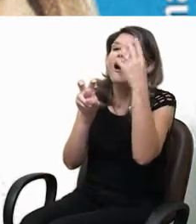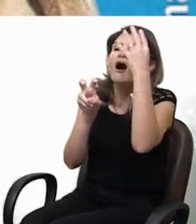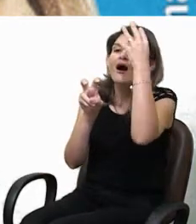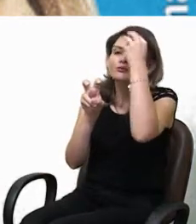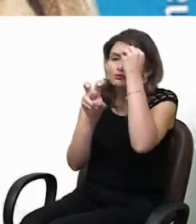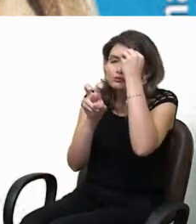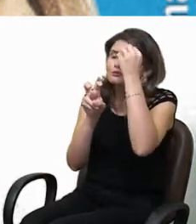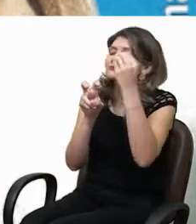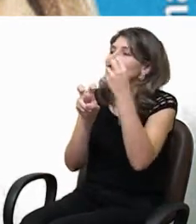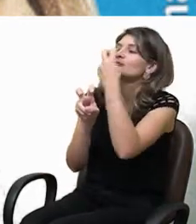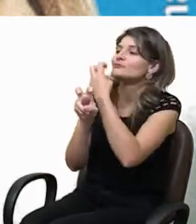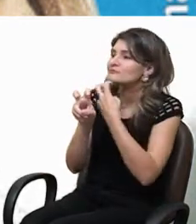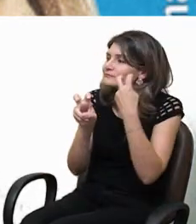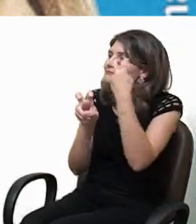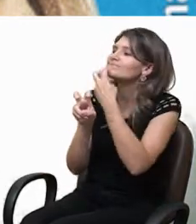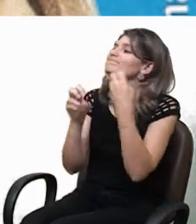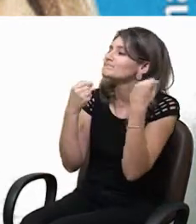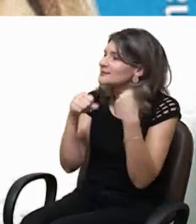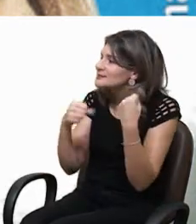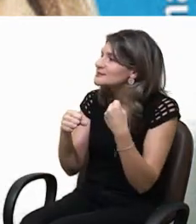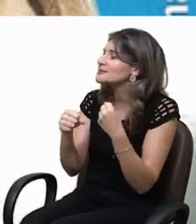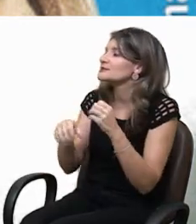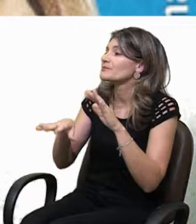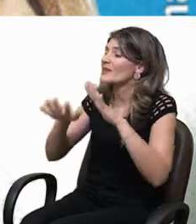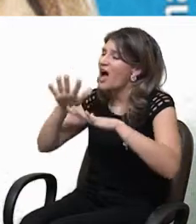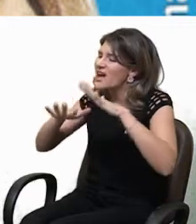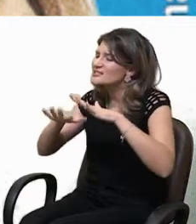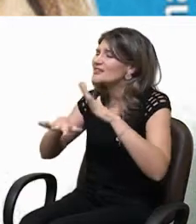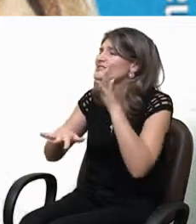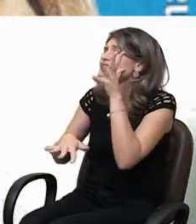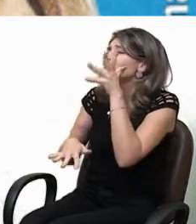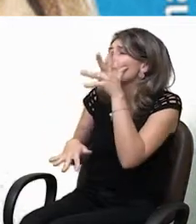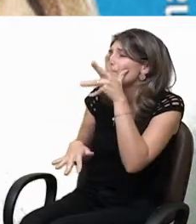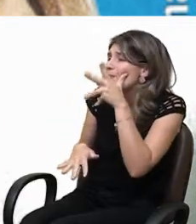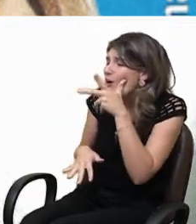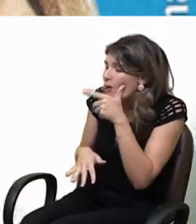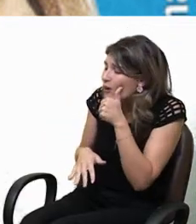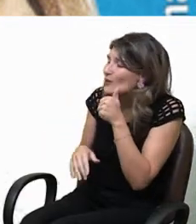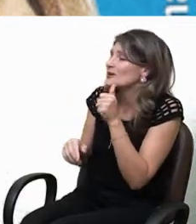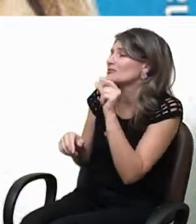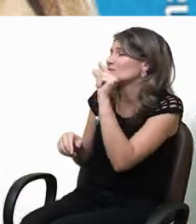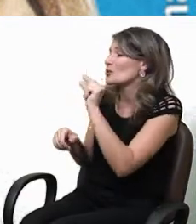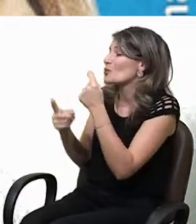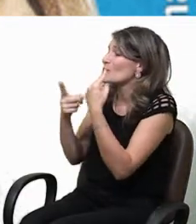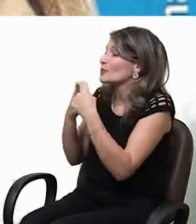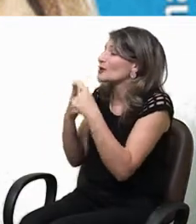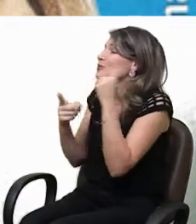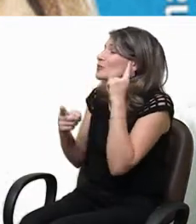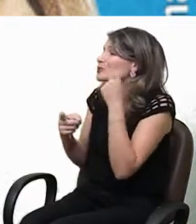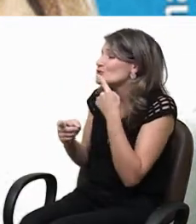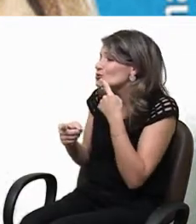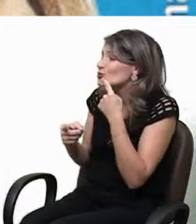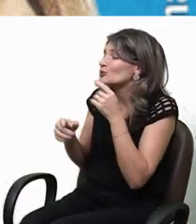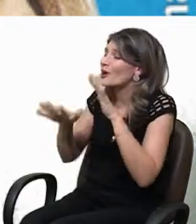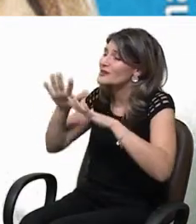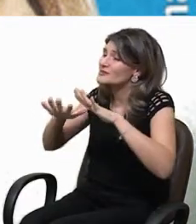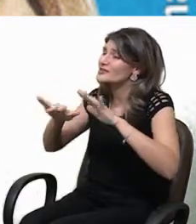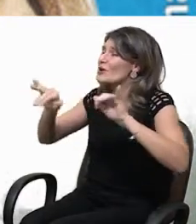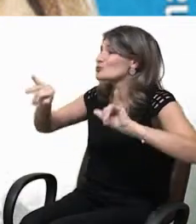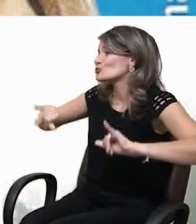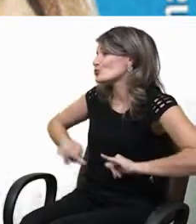a longo prazo. Às vezes os pais vão perceber que uma demora mesmo, é difícil. Para o surdo, muitas